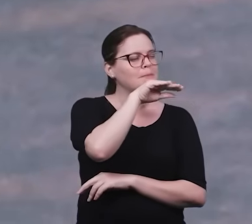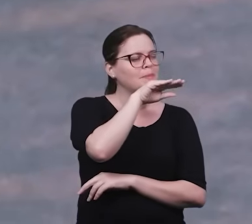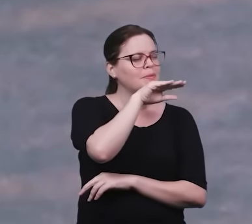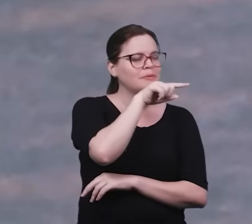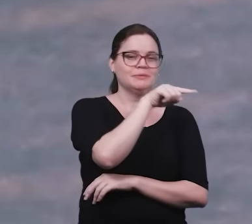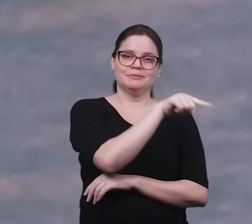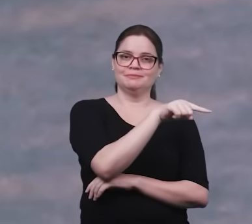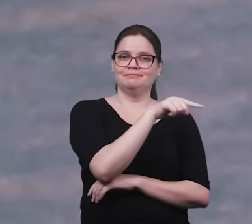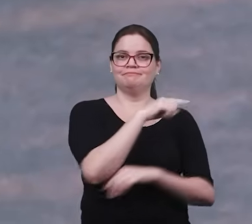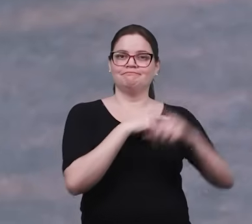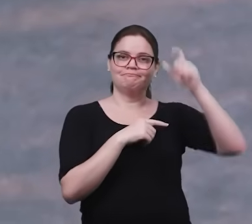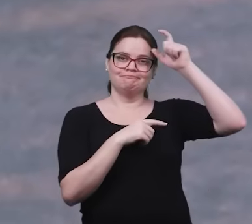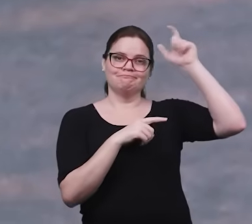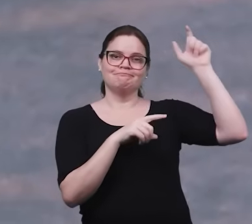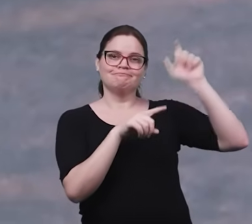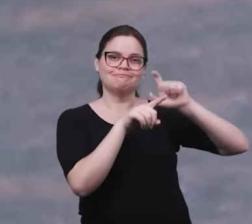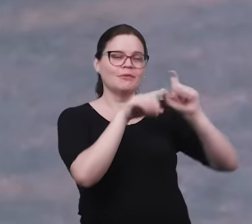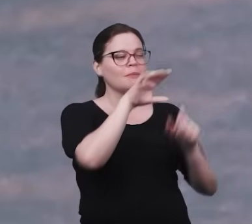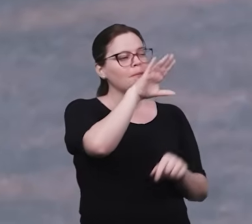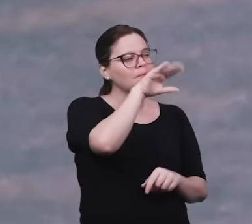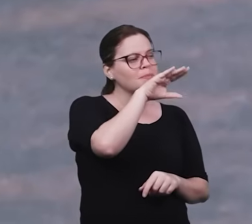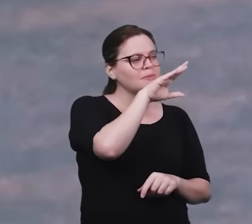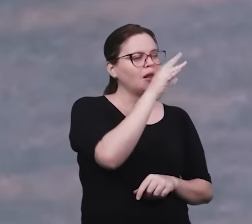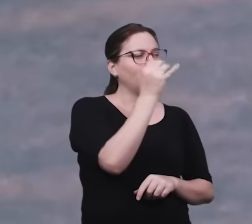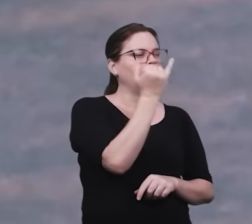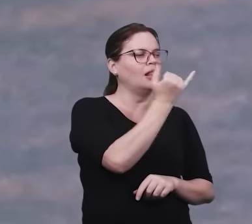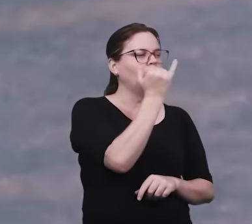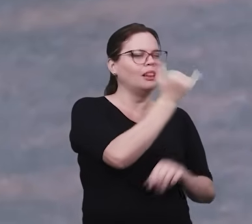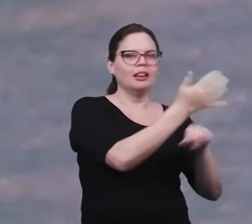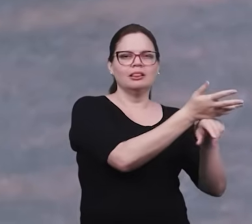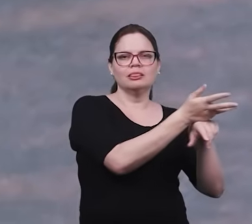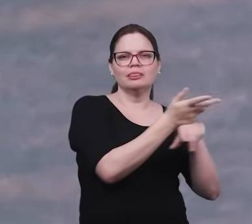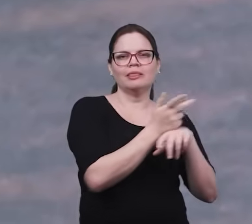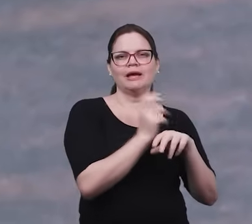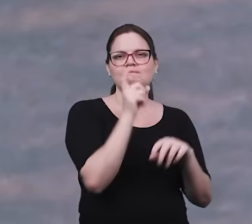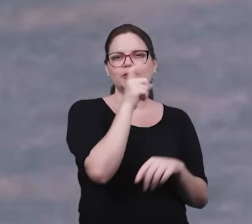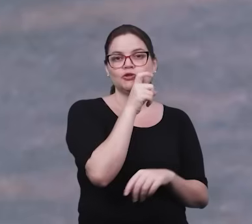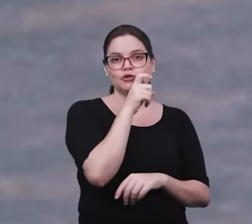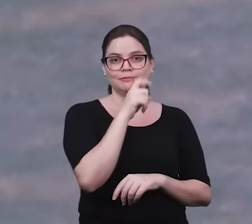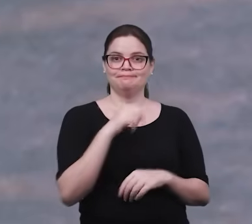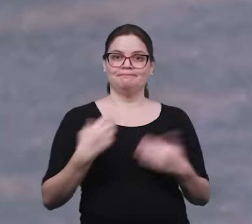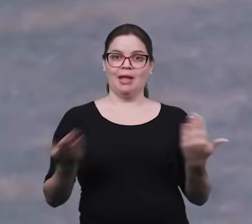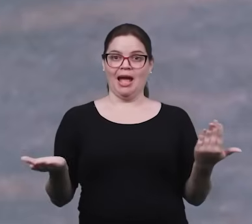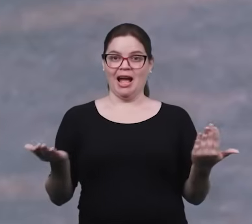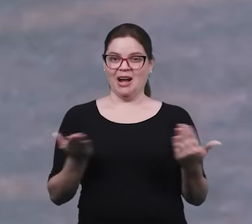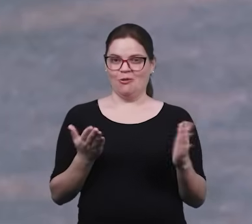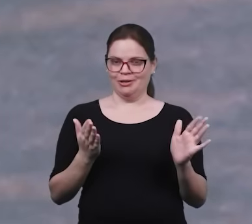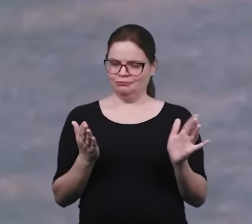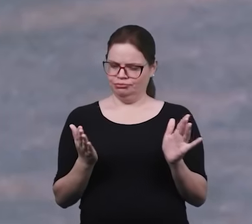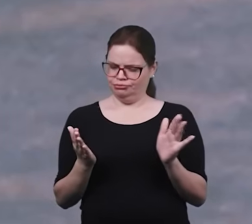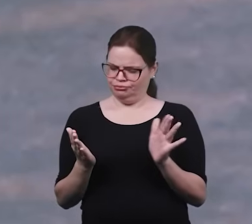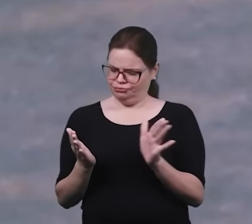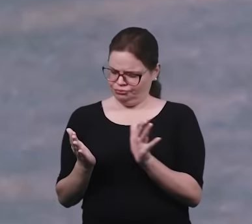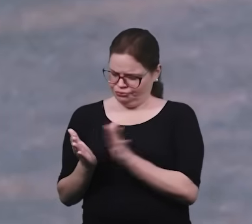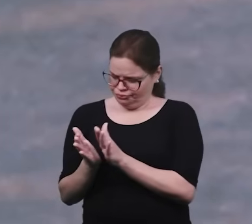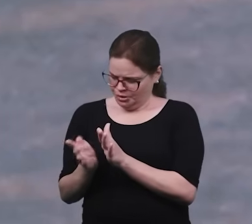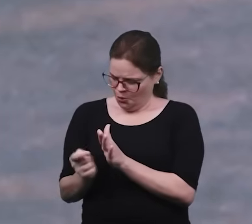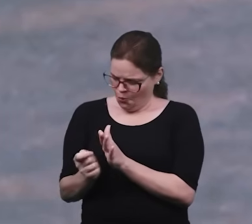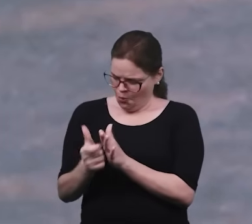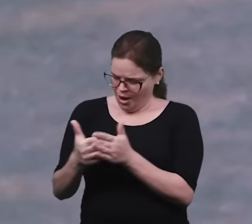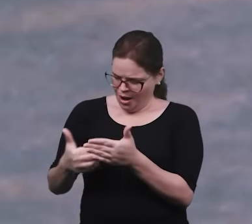mensagem diferente. Nos nossos dias em que nos aproximamos da volta de Jesus,